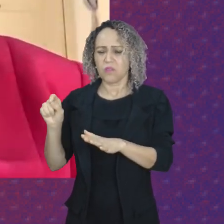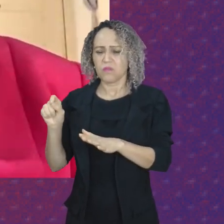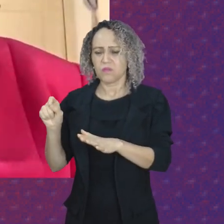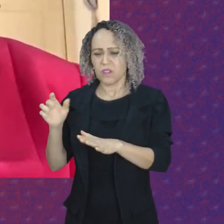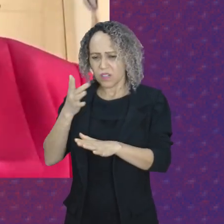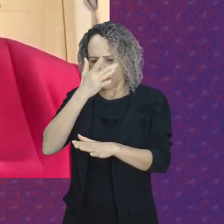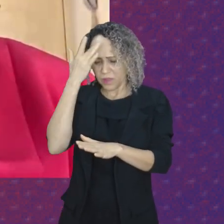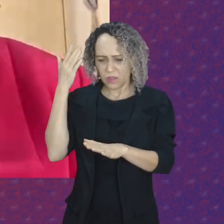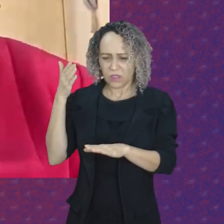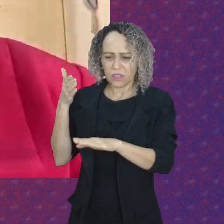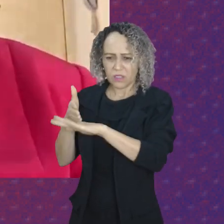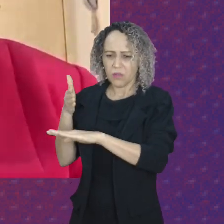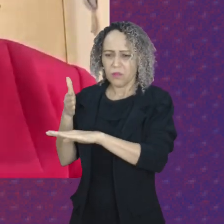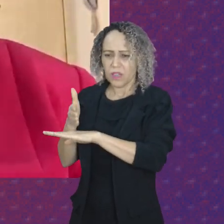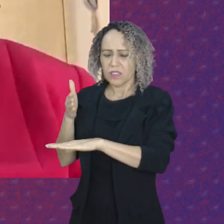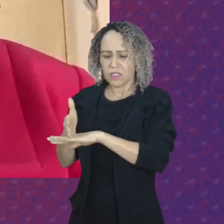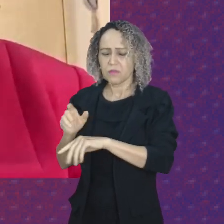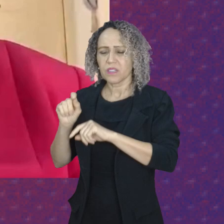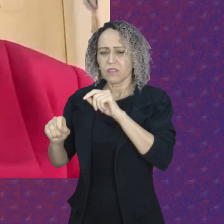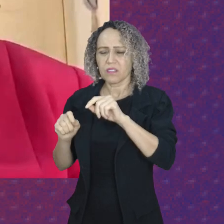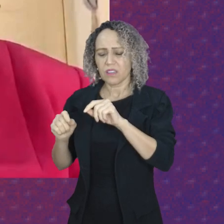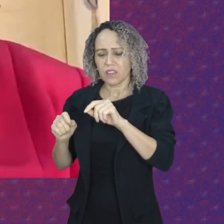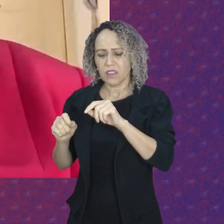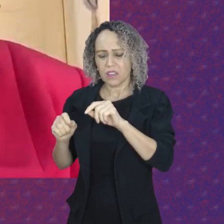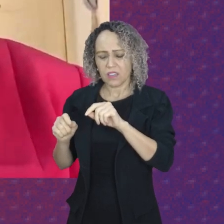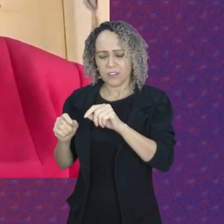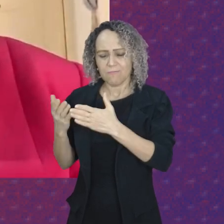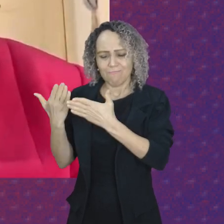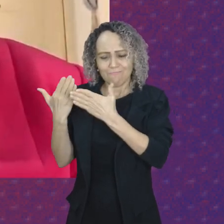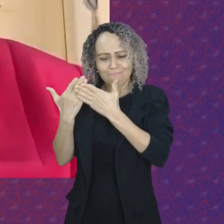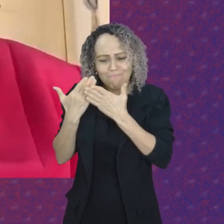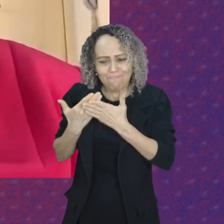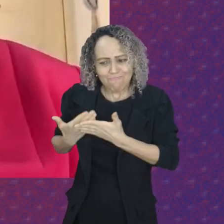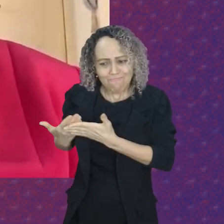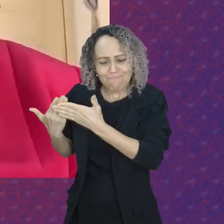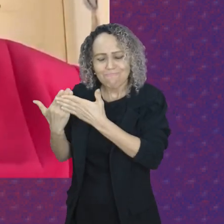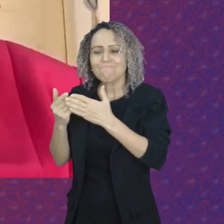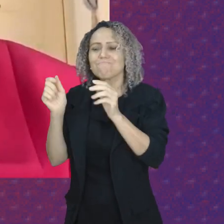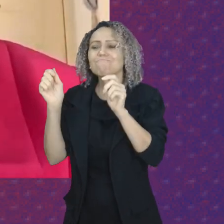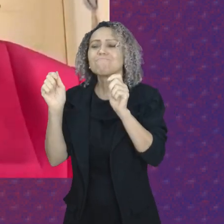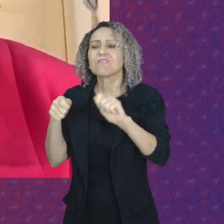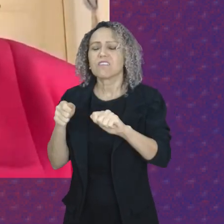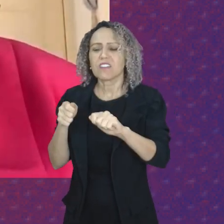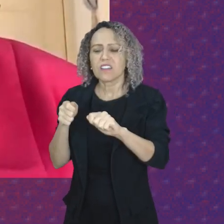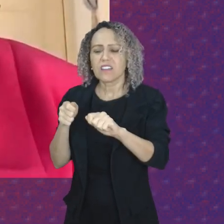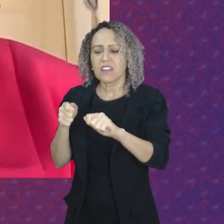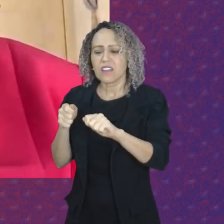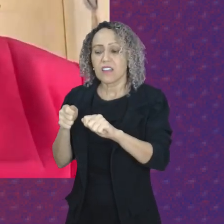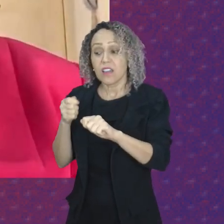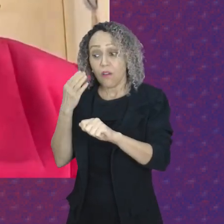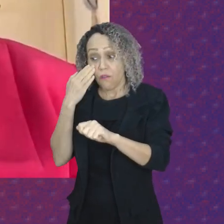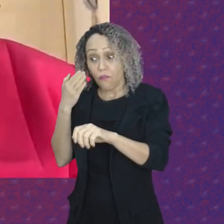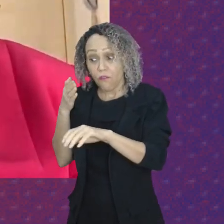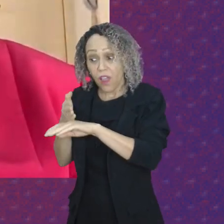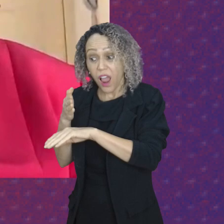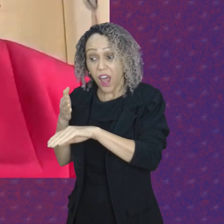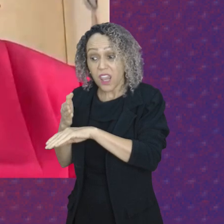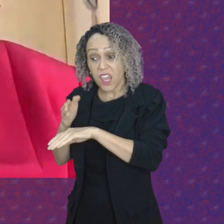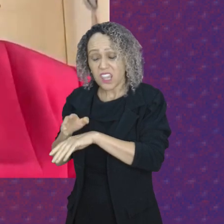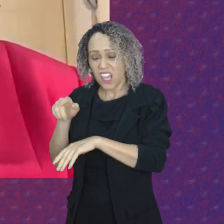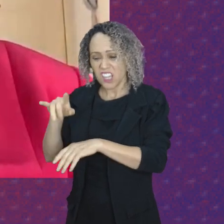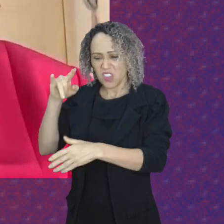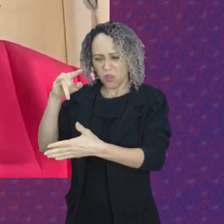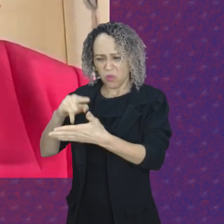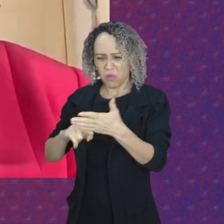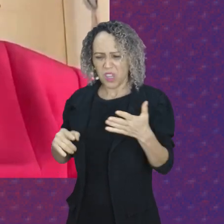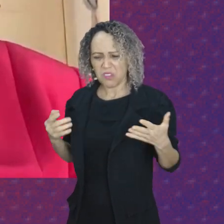participando e aprofundando, né, o seu conhecimento, poder acessar o documento, que é riquíssimo. Então é isto.